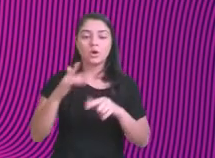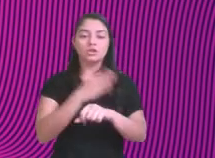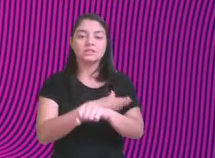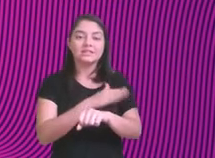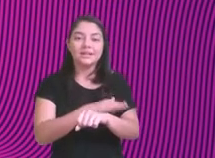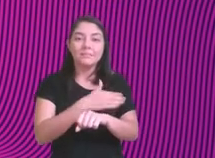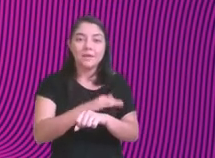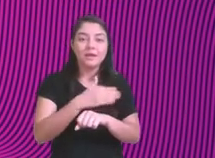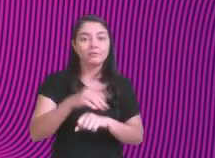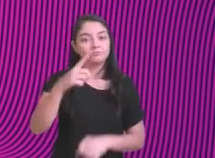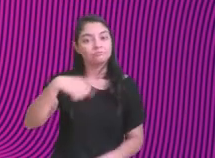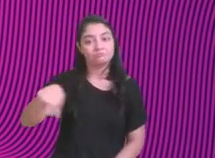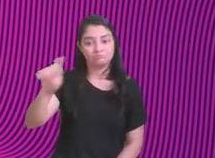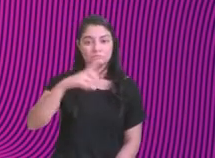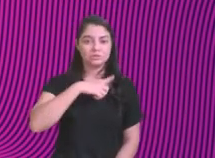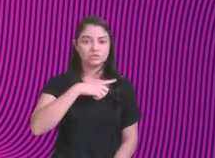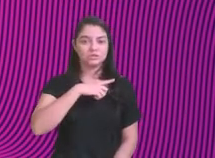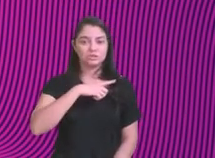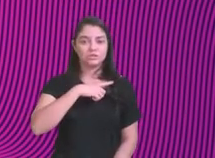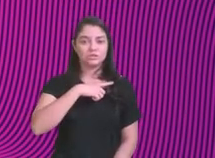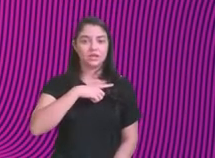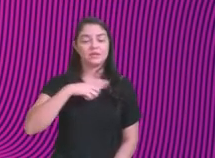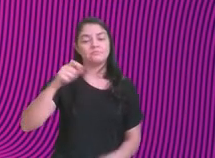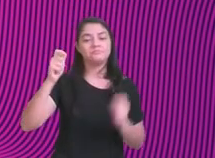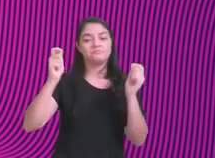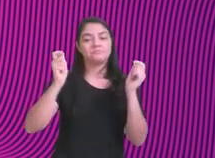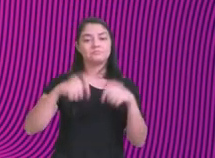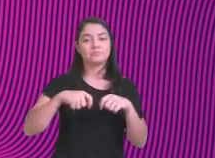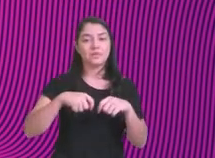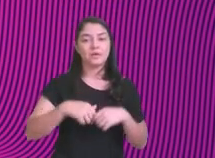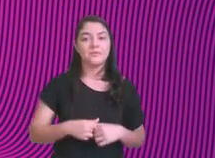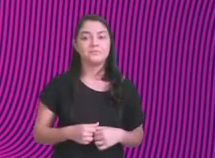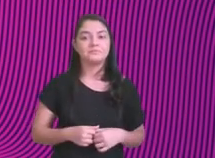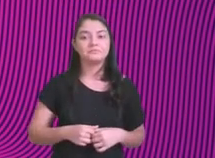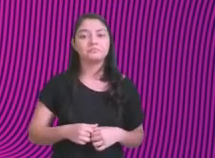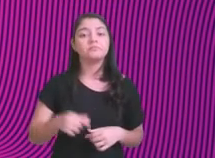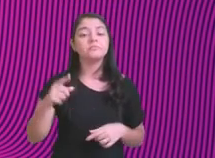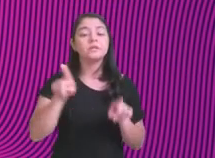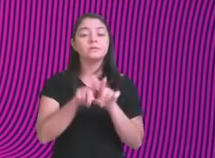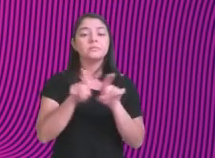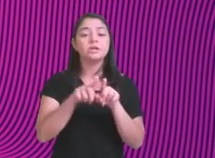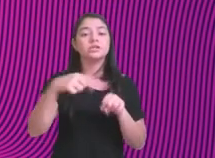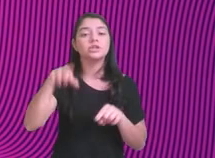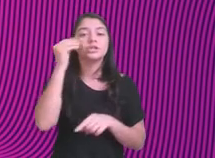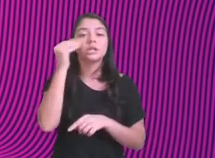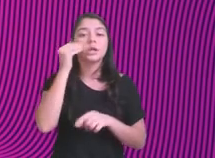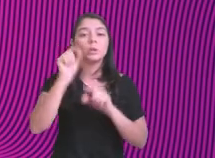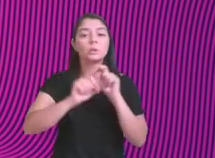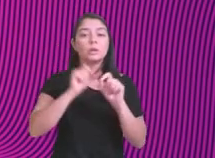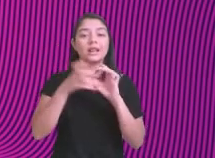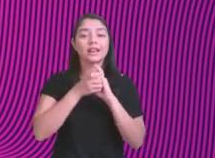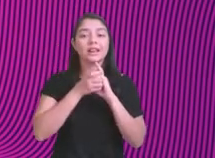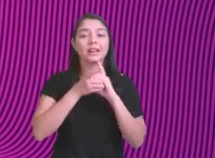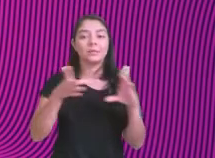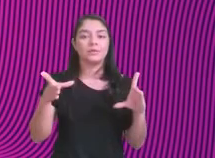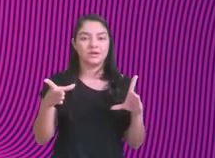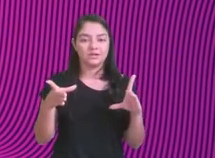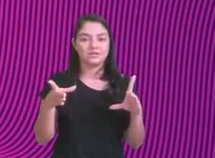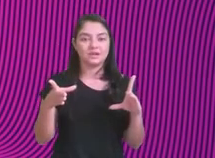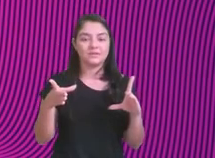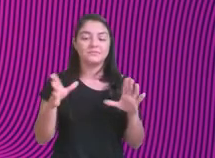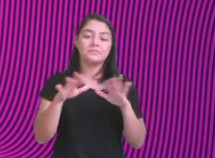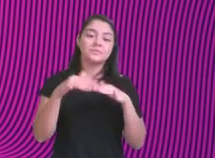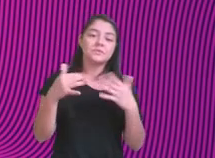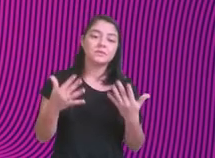que a gente tem para tentar viabilizar, que é justamente democratizar. né? Eu não considero que a laparoscopia